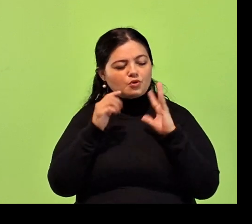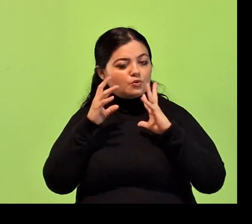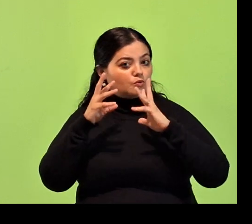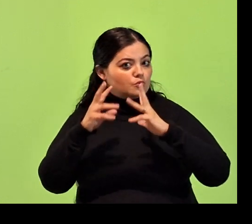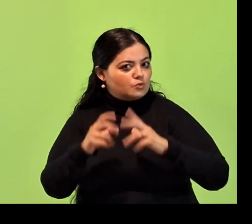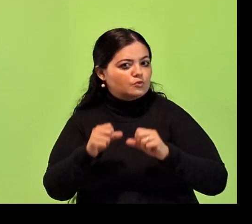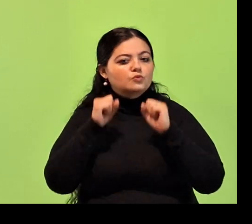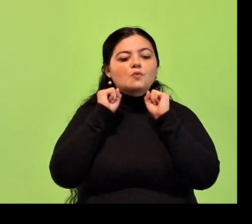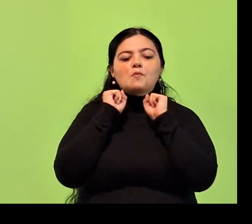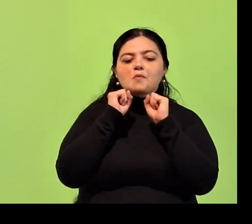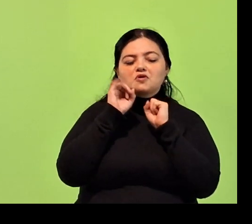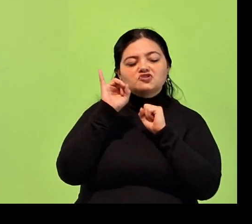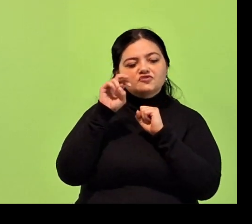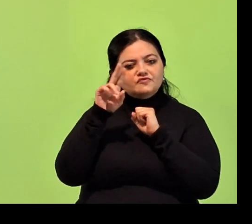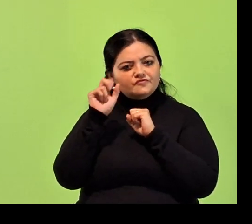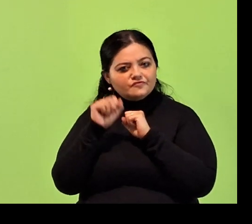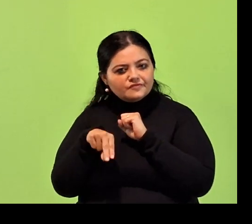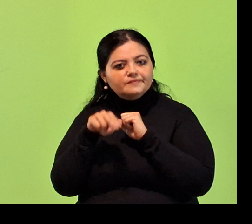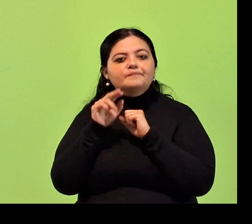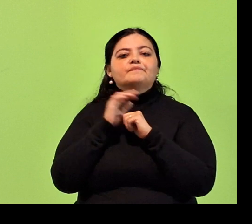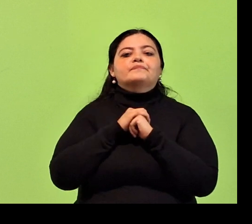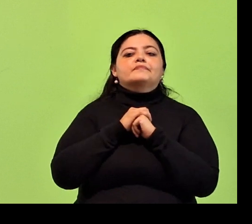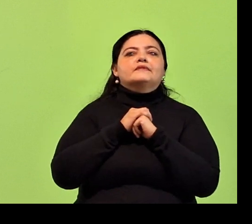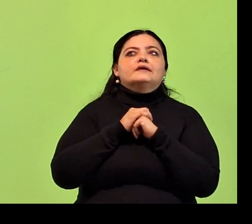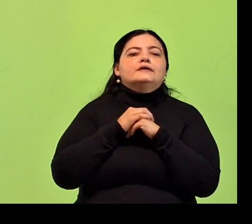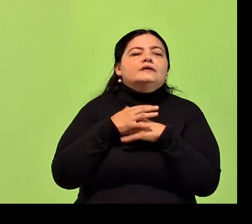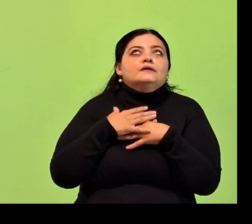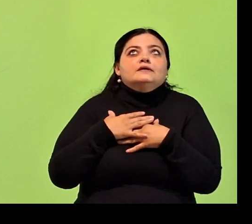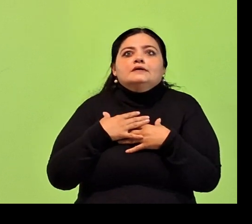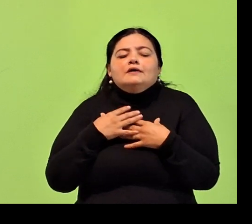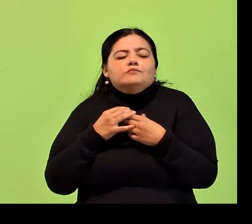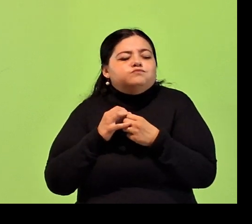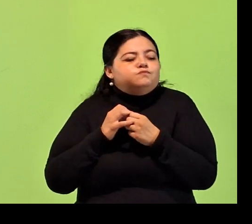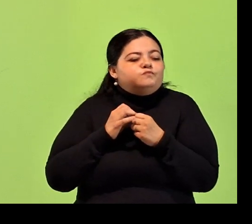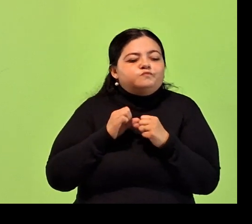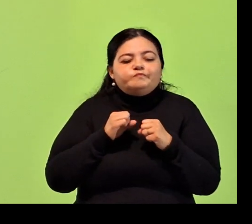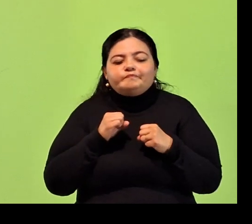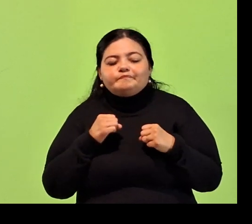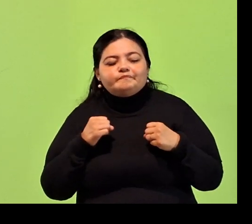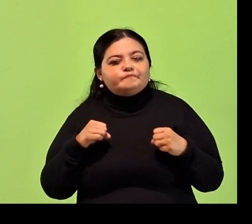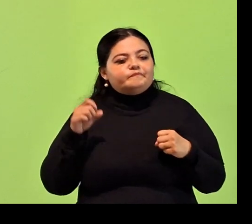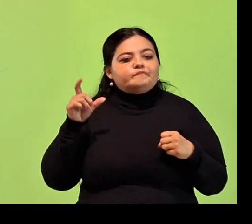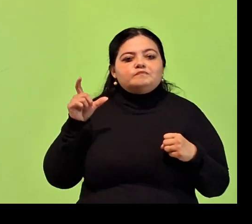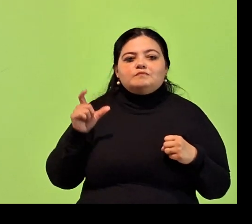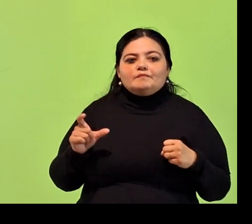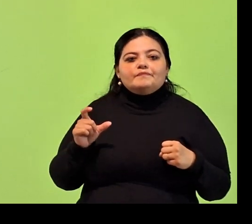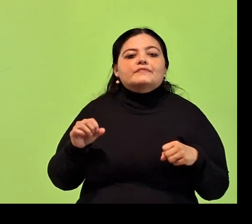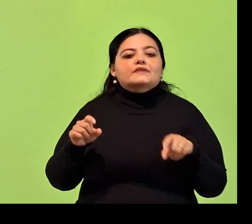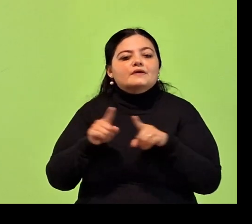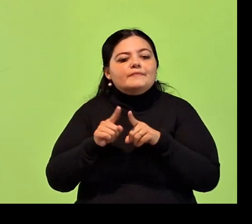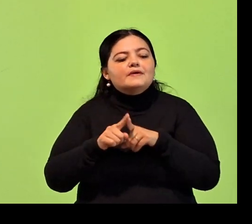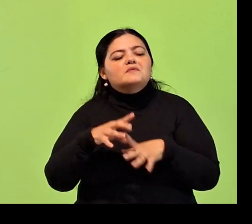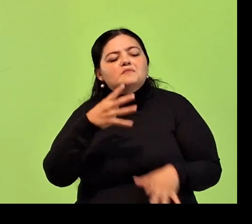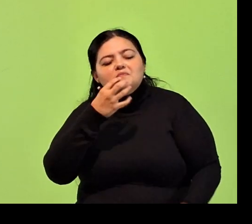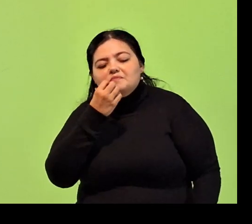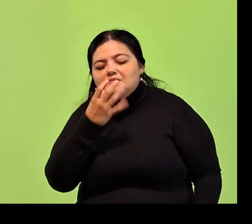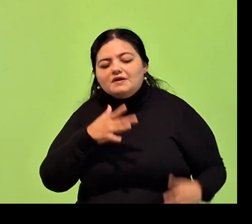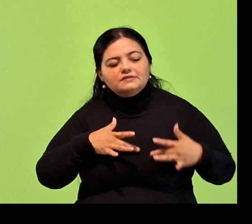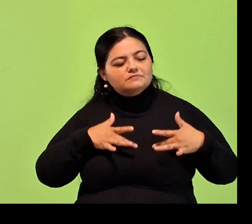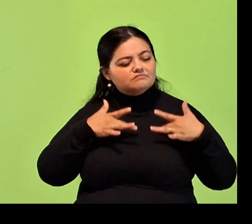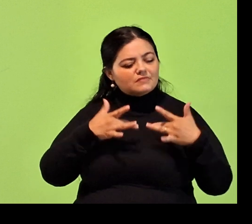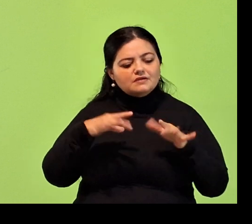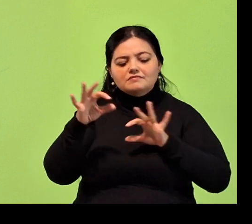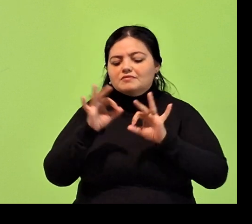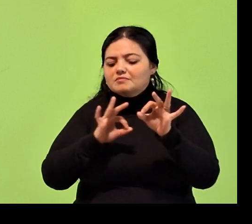digital do Ivan, que de uma maneira muito grandiosa e muito generosa organizou